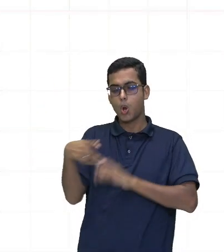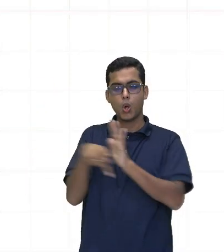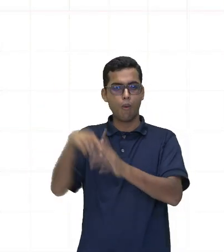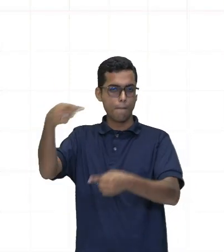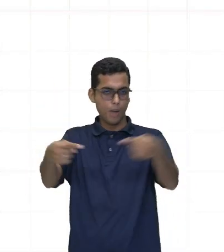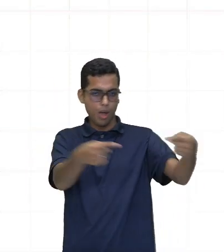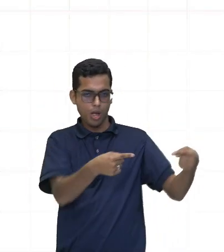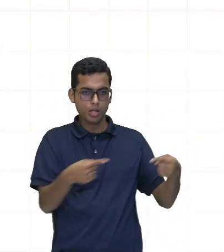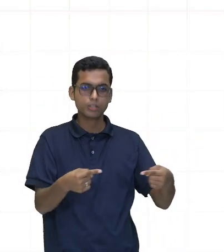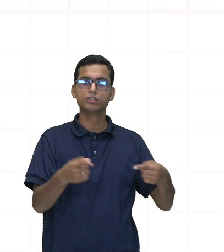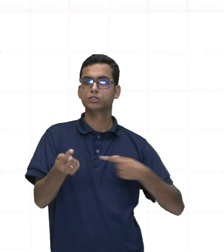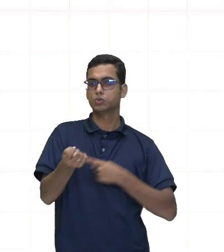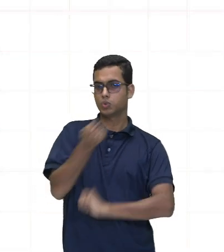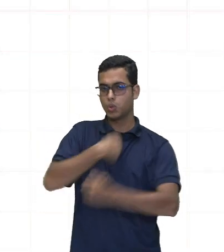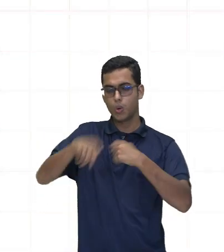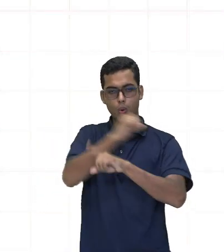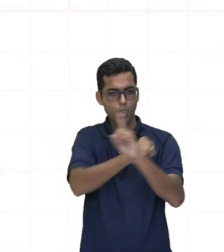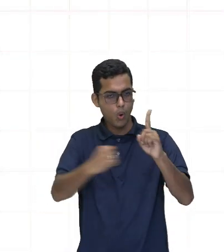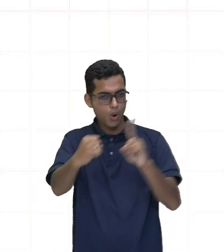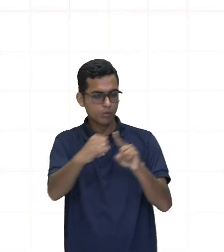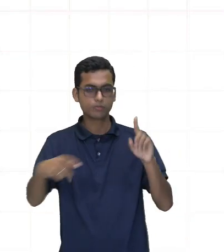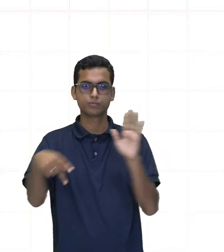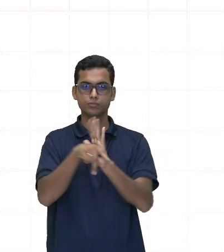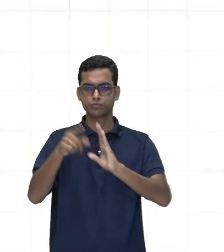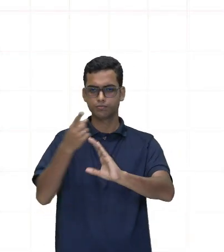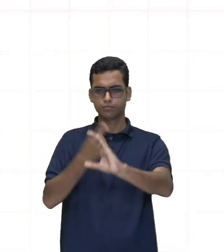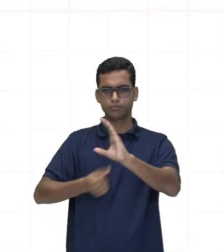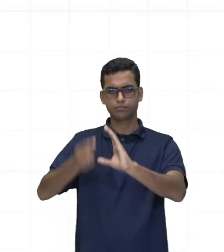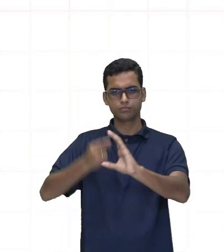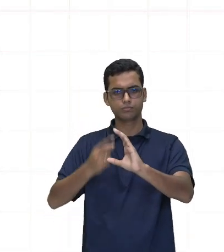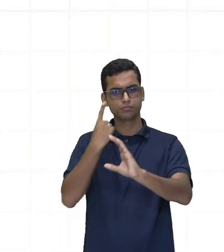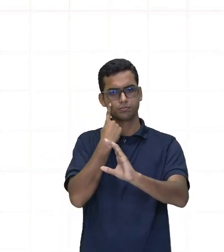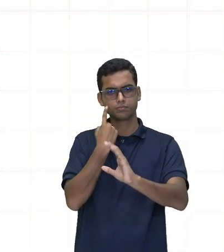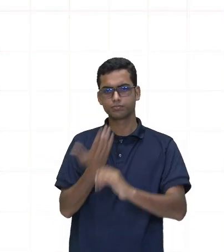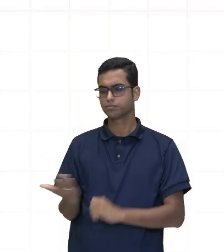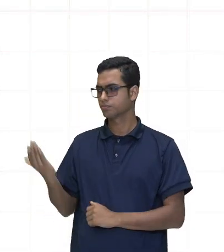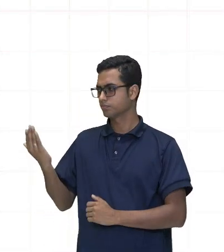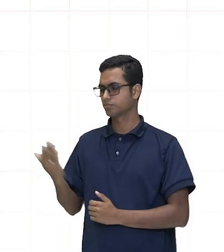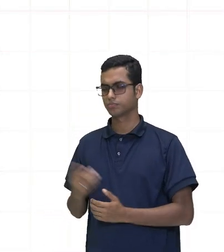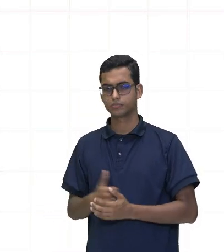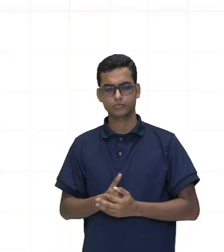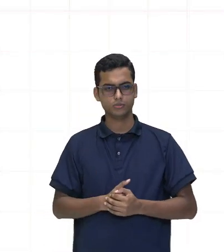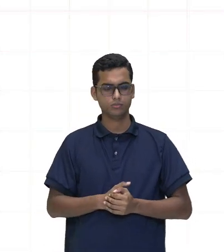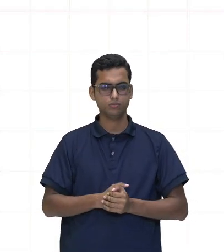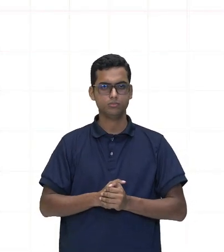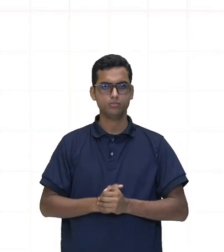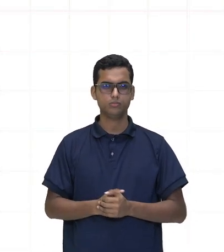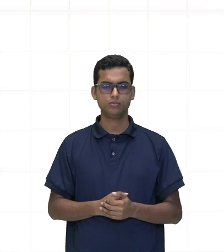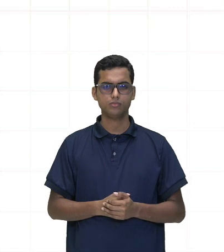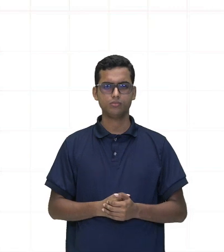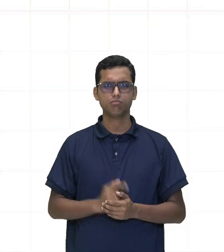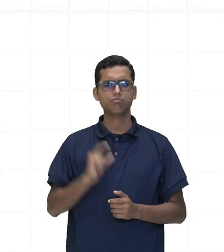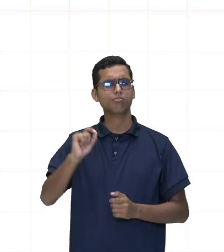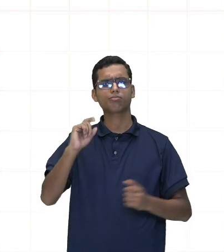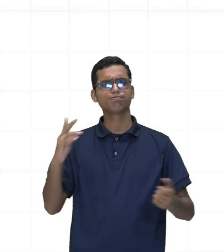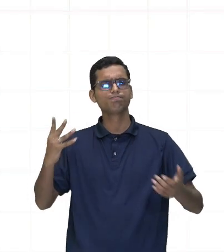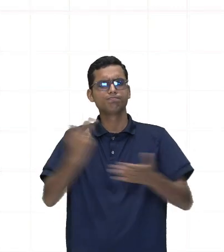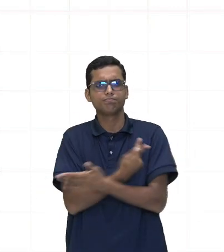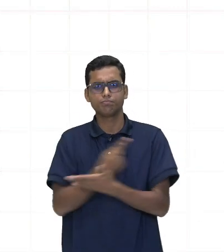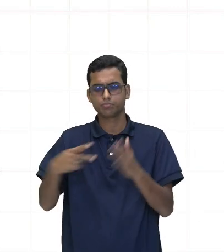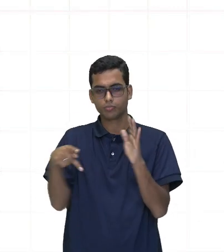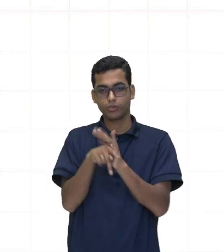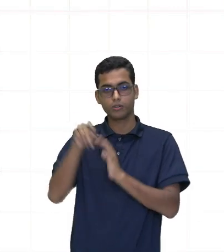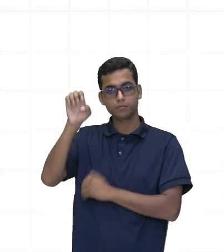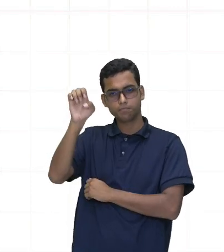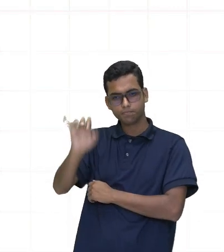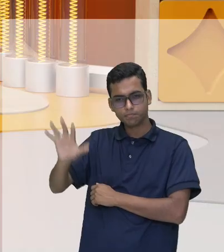direitos. Então, ela estava ali juntamente com os camponeses, com os trabalhadores urbanos. Então, eles pagavam